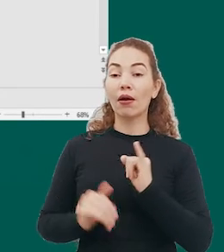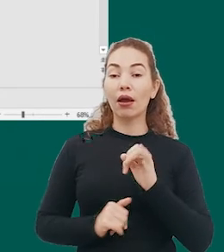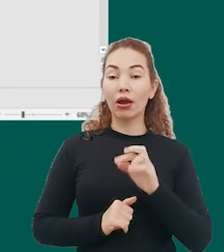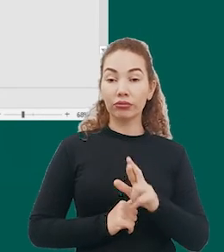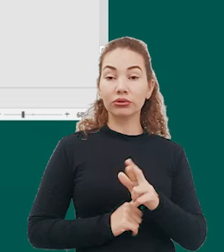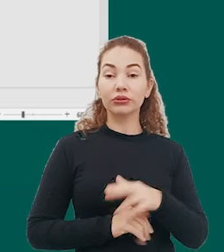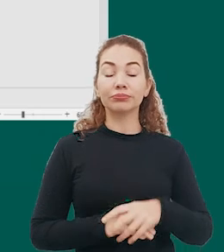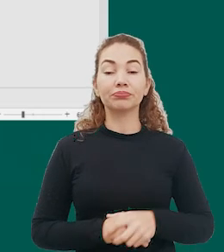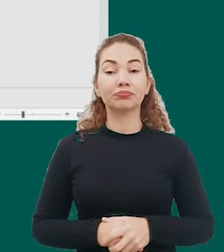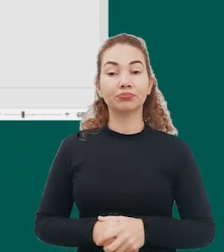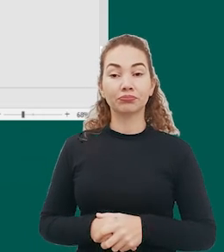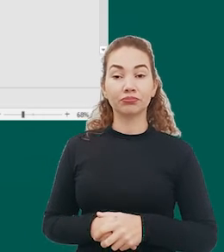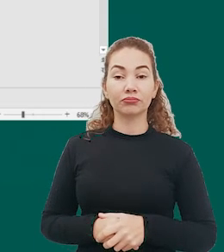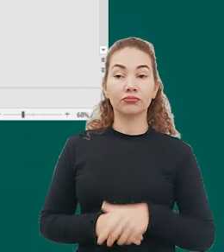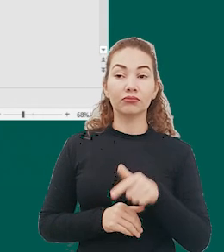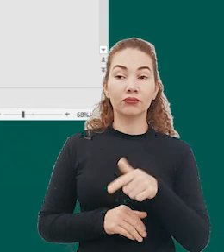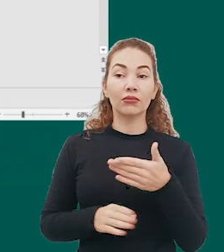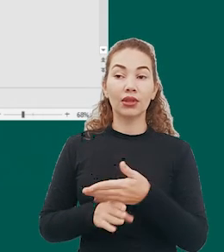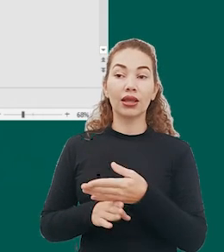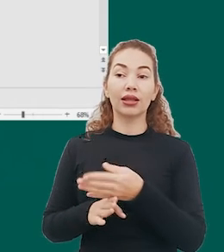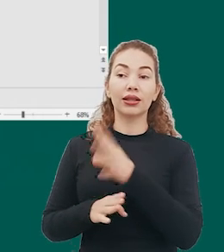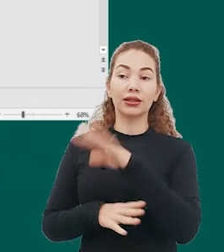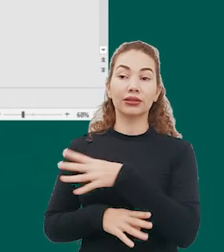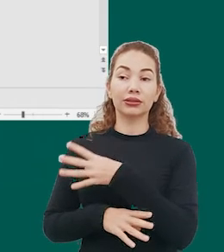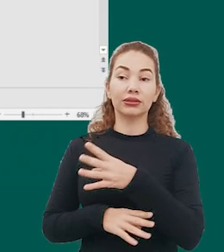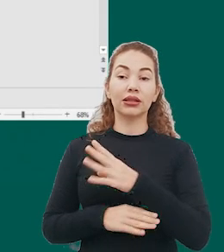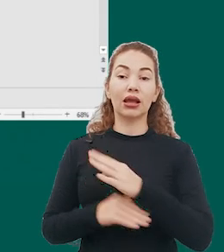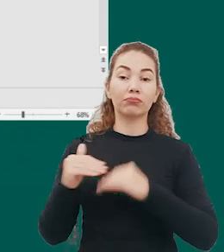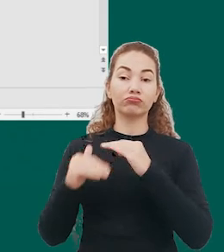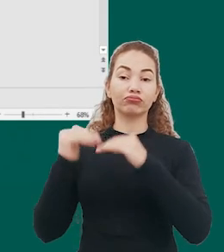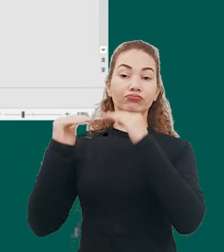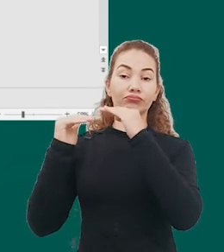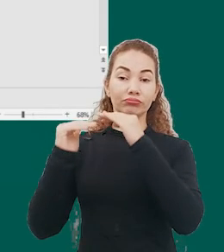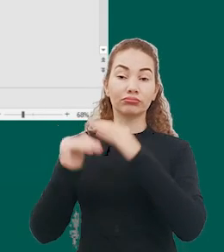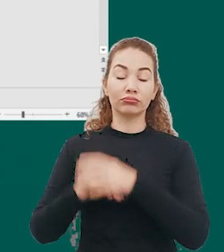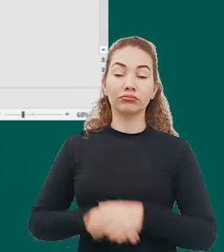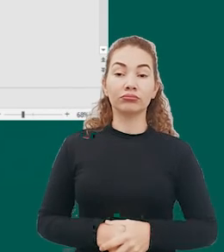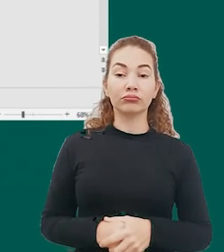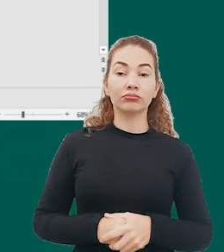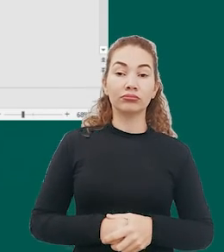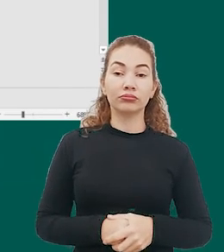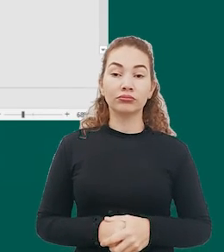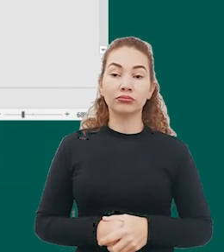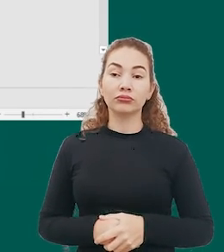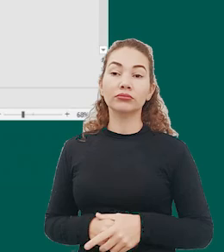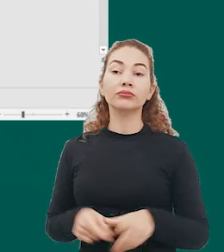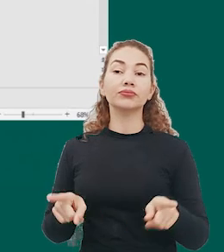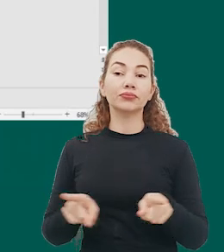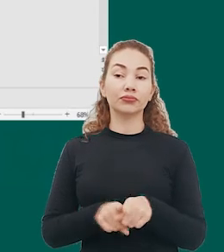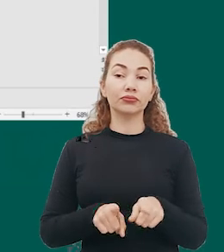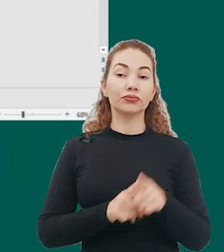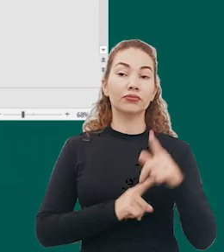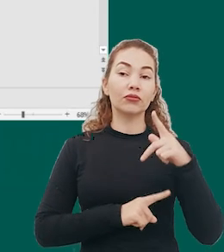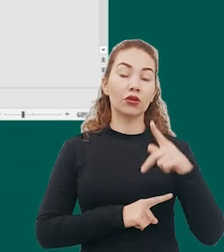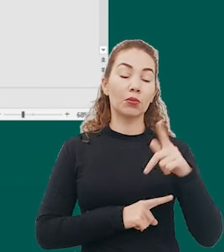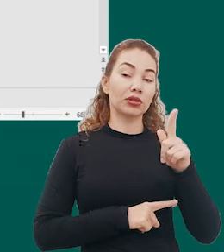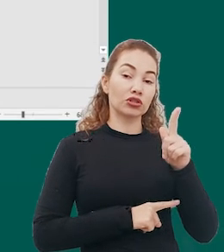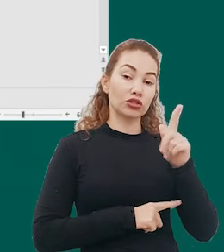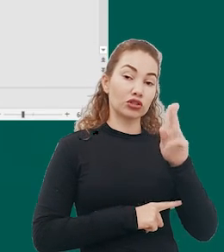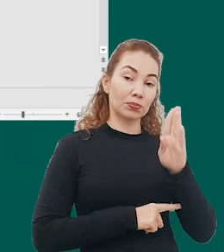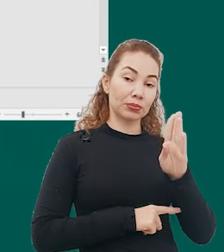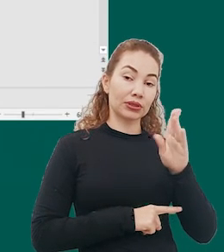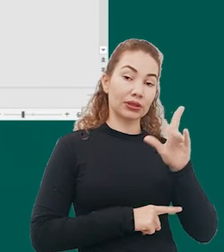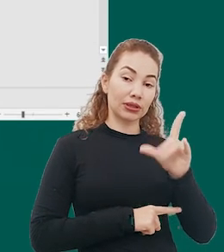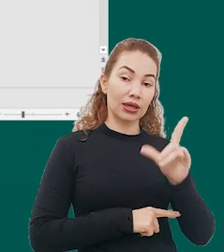na fonte. Ele entra na tabelinha progressiva, tá? E por sua vez, o PGBL